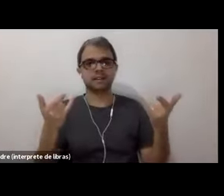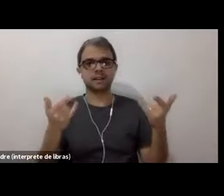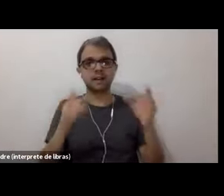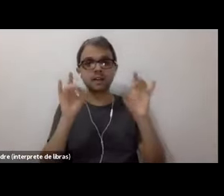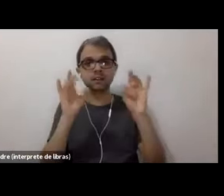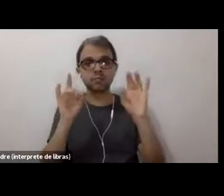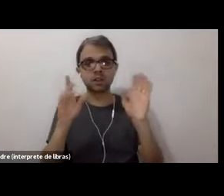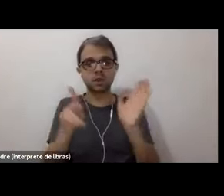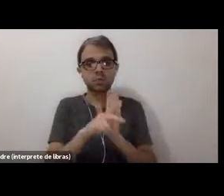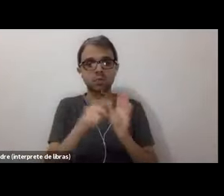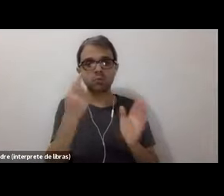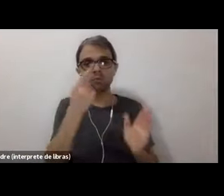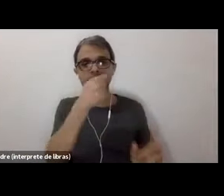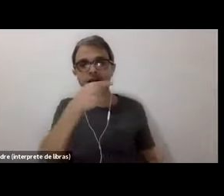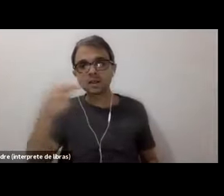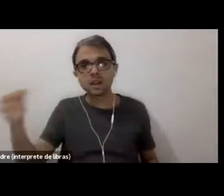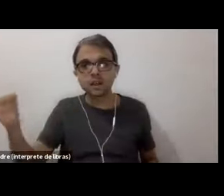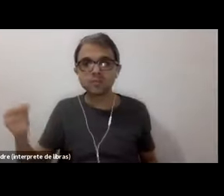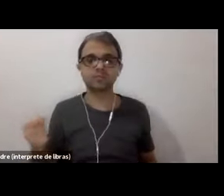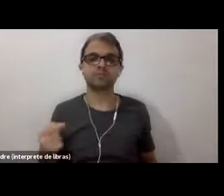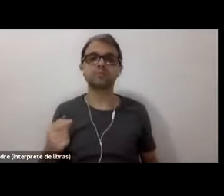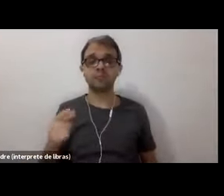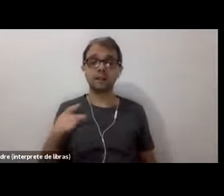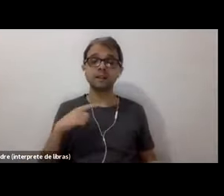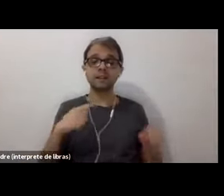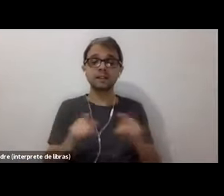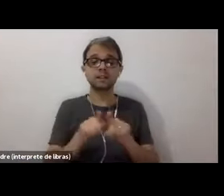E o kit retomada, que a gente está intitulando assim, os